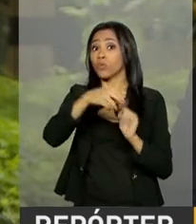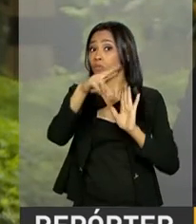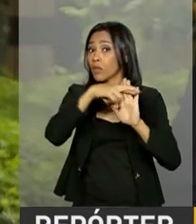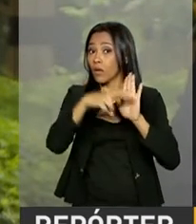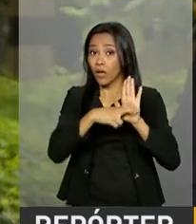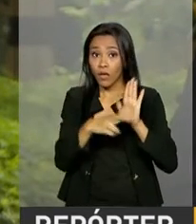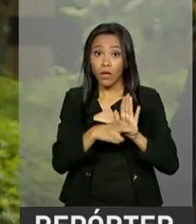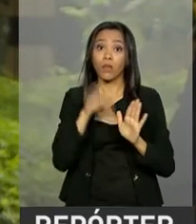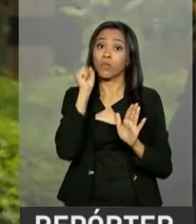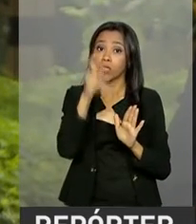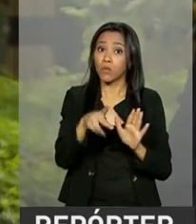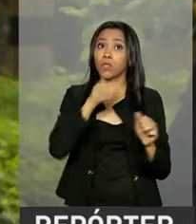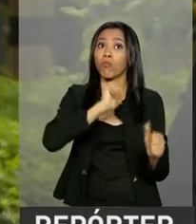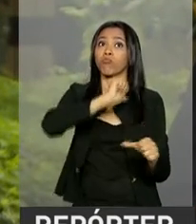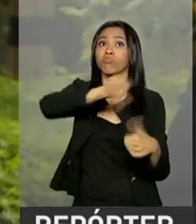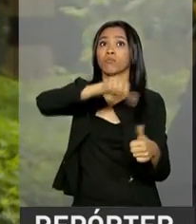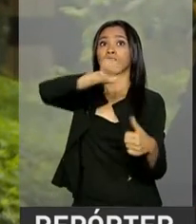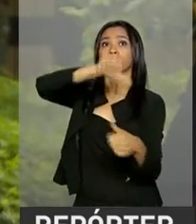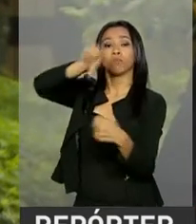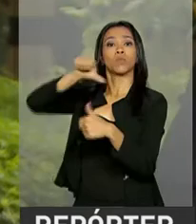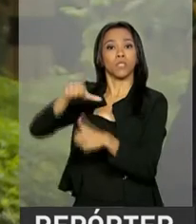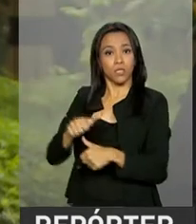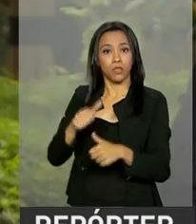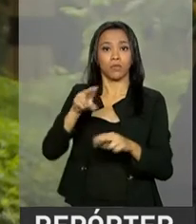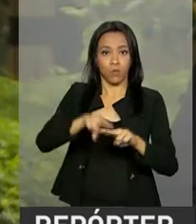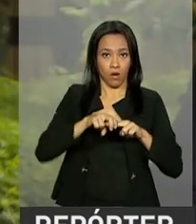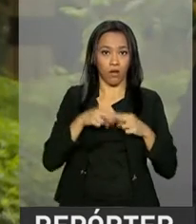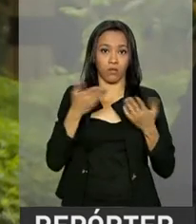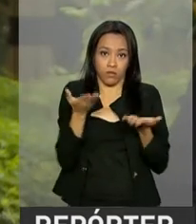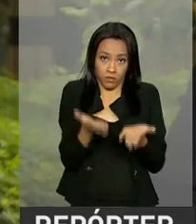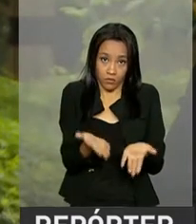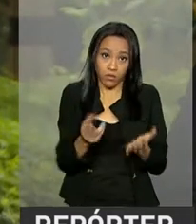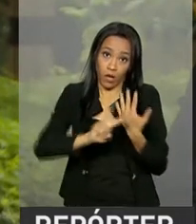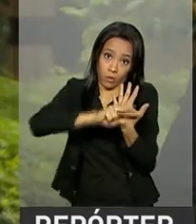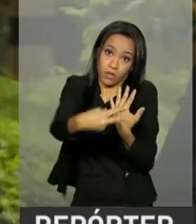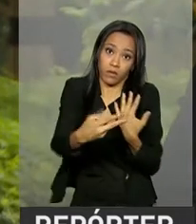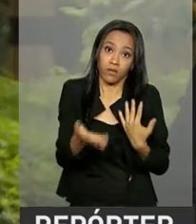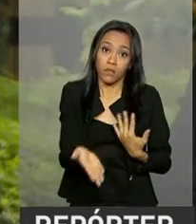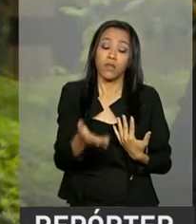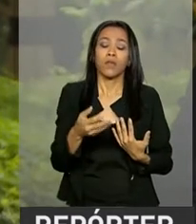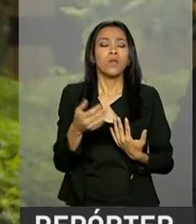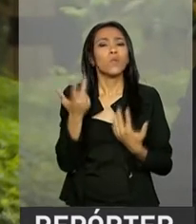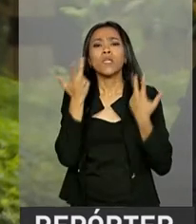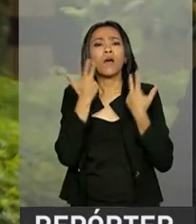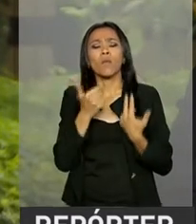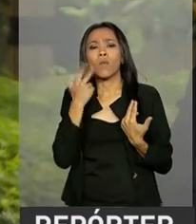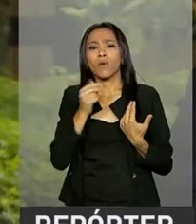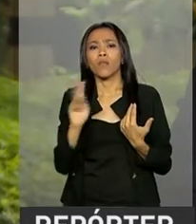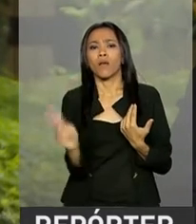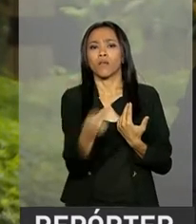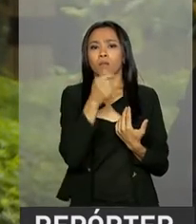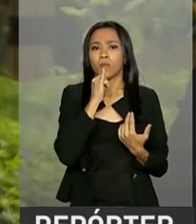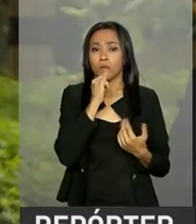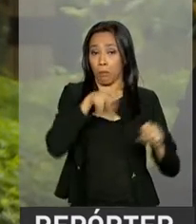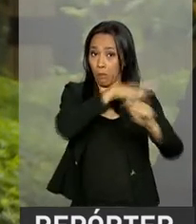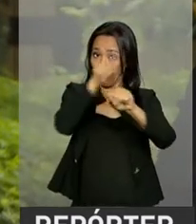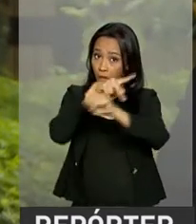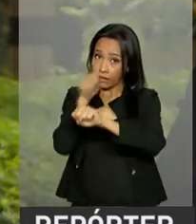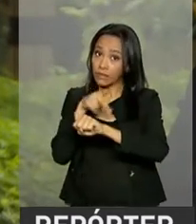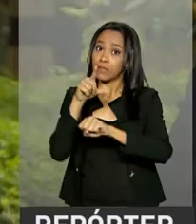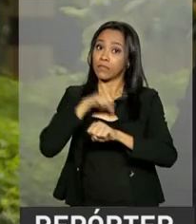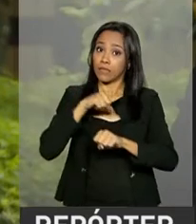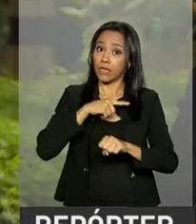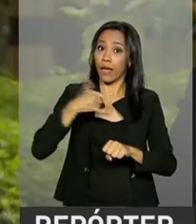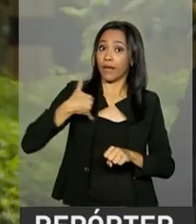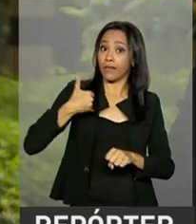todo. São várias medidas. A medida provavelmente mais comum é que países que já têm idade mínima